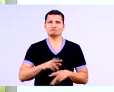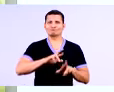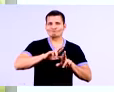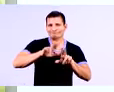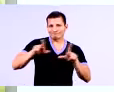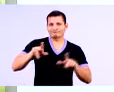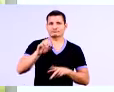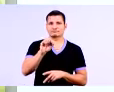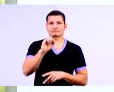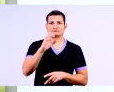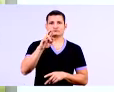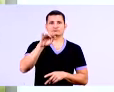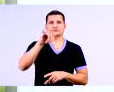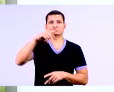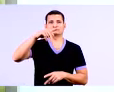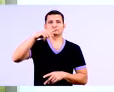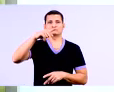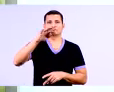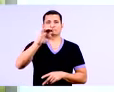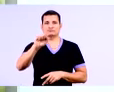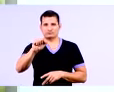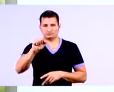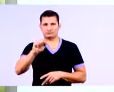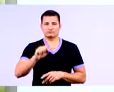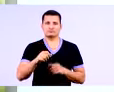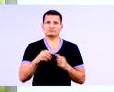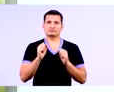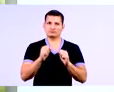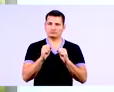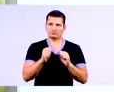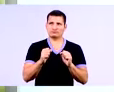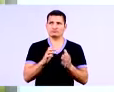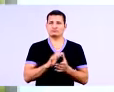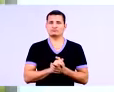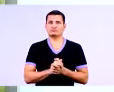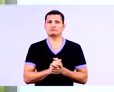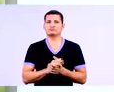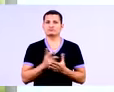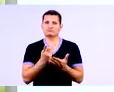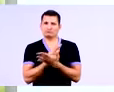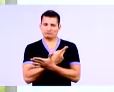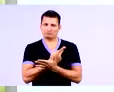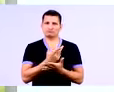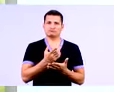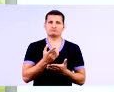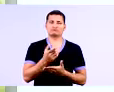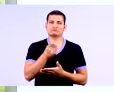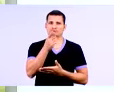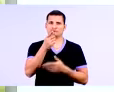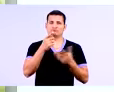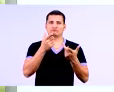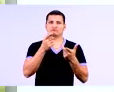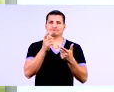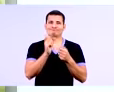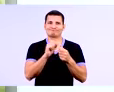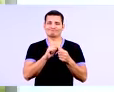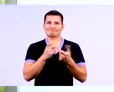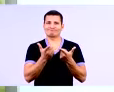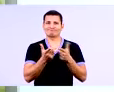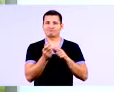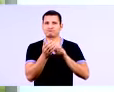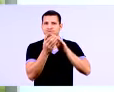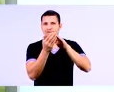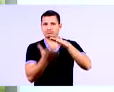muitos scripts, isso pode tornar o documento que você está fazendo muito grande de dar manutenção.